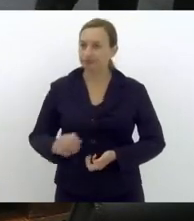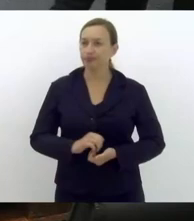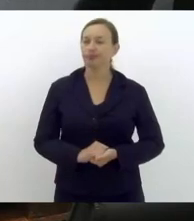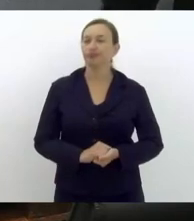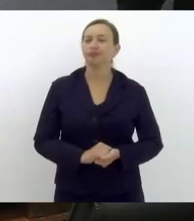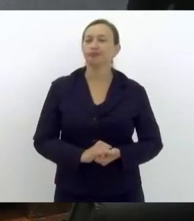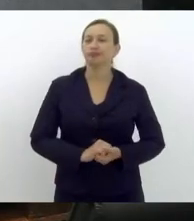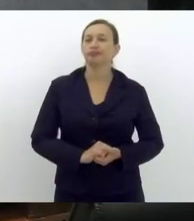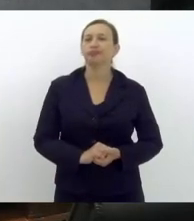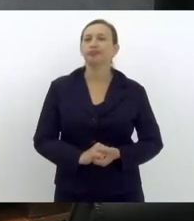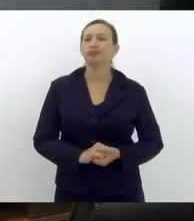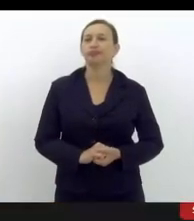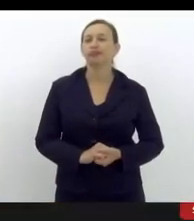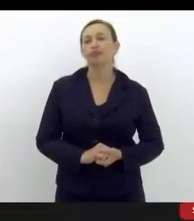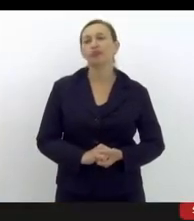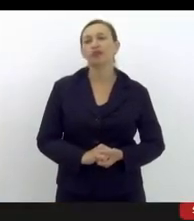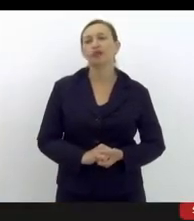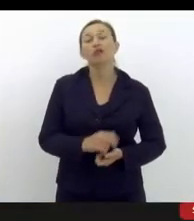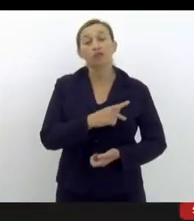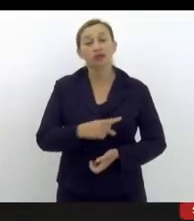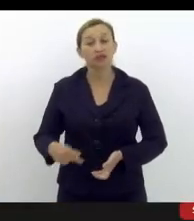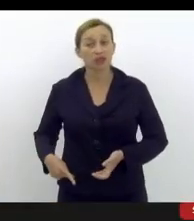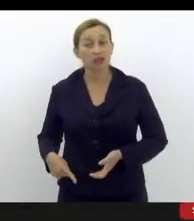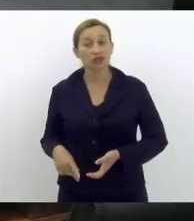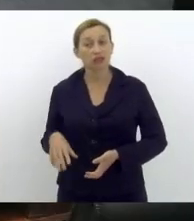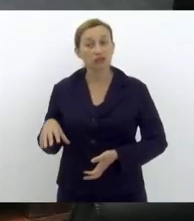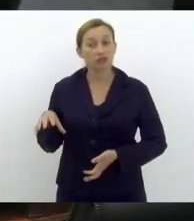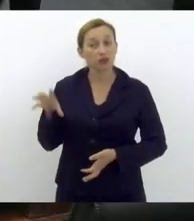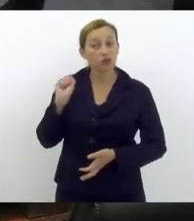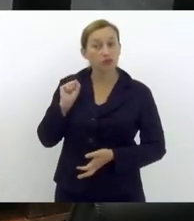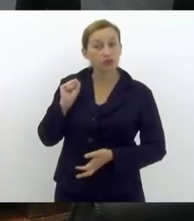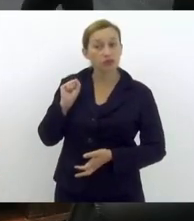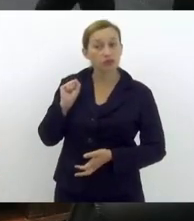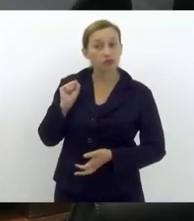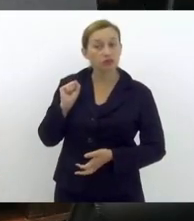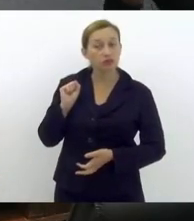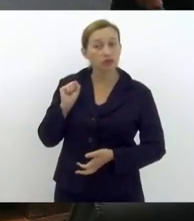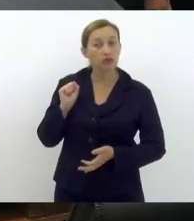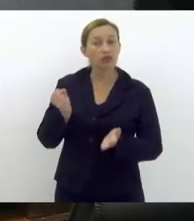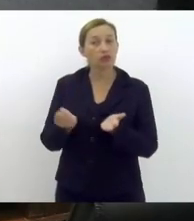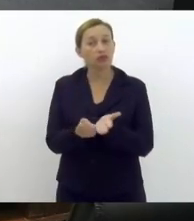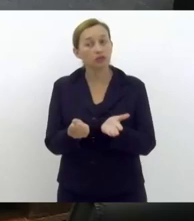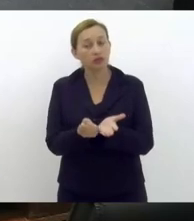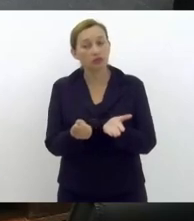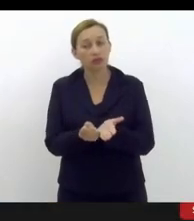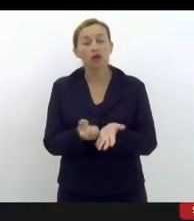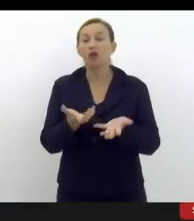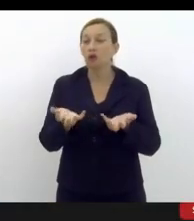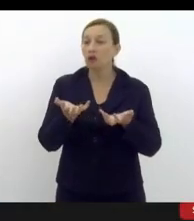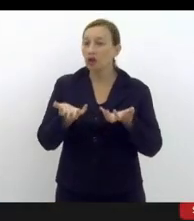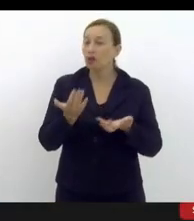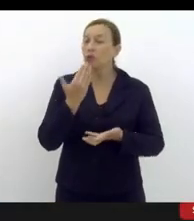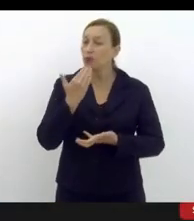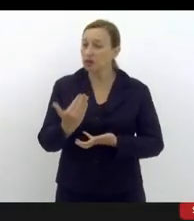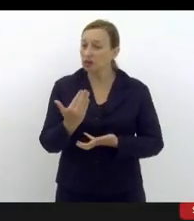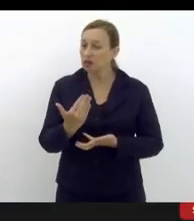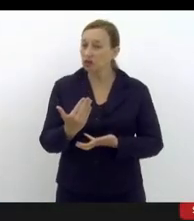Presidente, está me ouvindo? Presidente, deputado Samuel Malafaia. Eu quero pedir